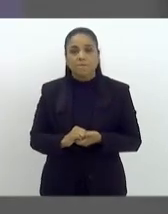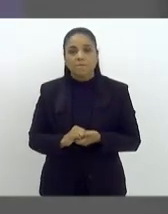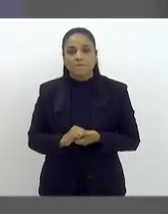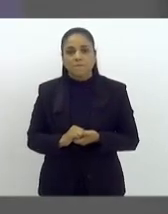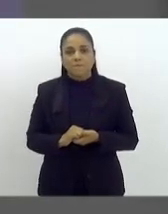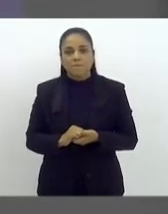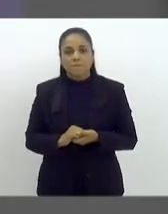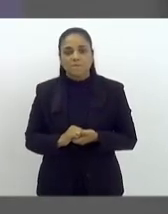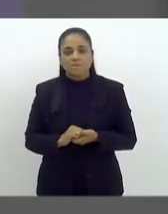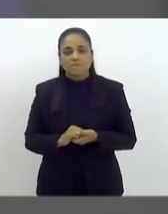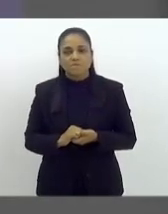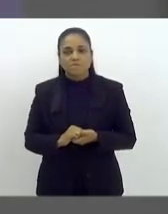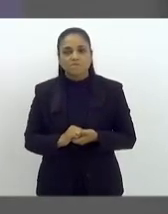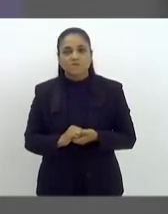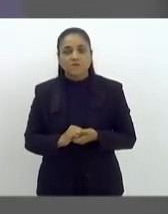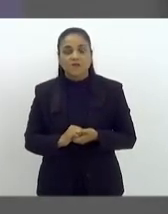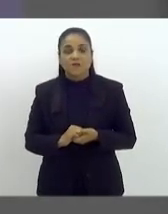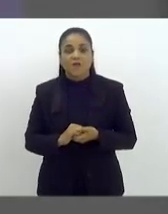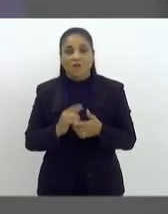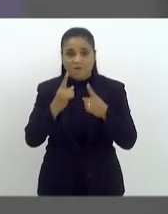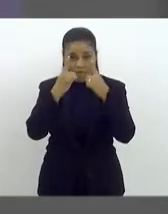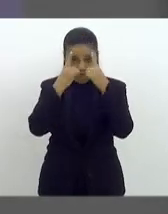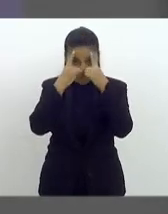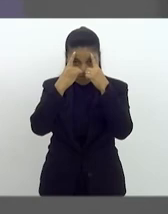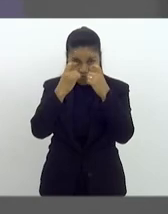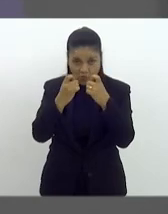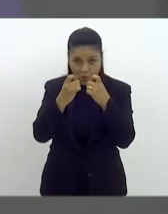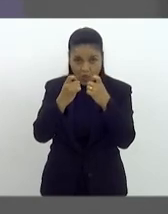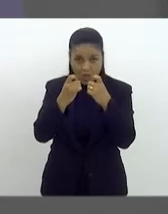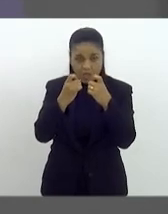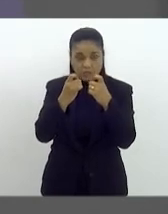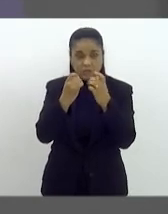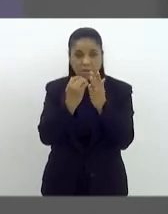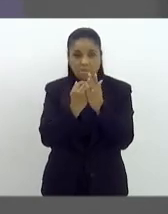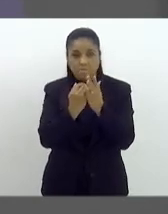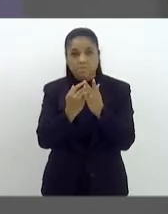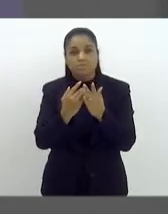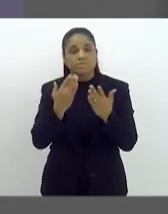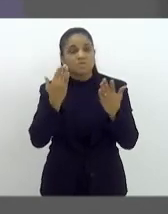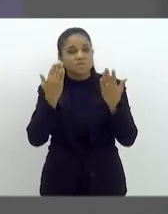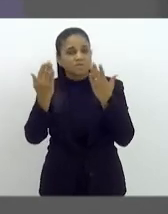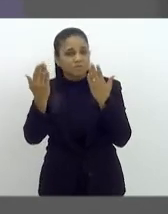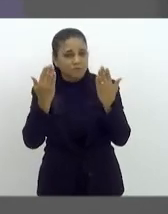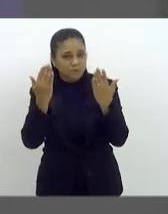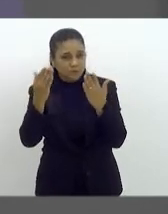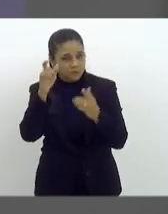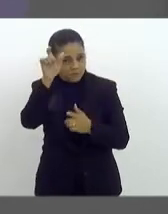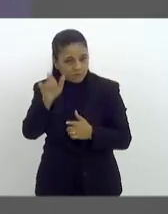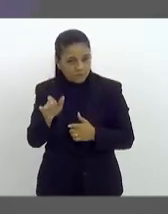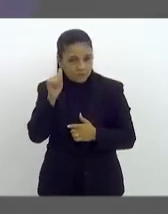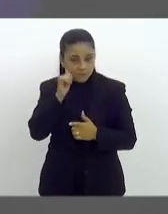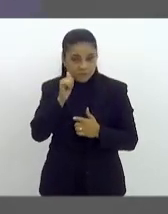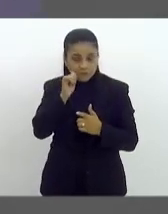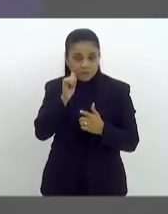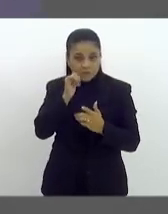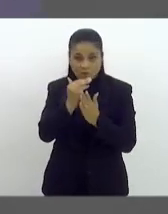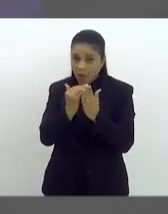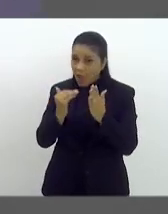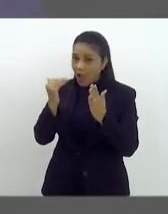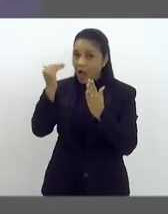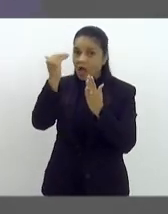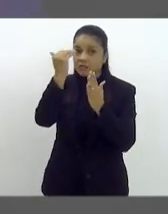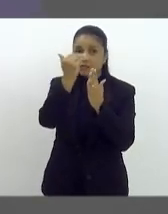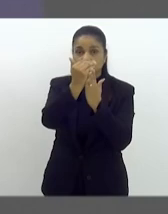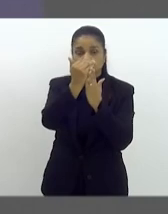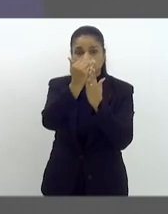a proporção de violência né de Mulheres vítimas de violência psicológica foi superior pela primeira vez a proporção